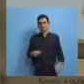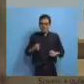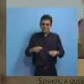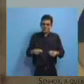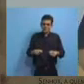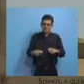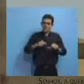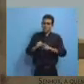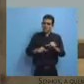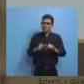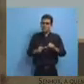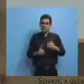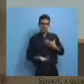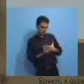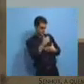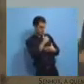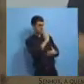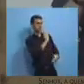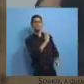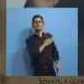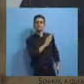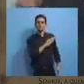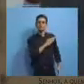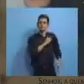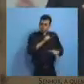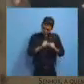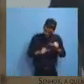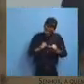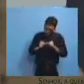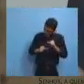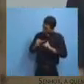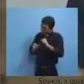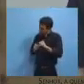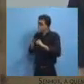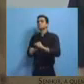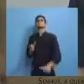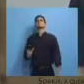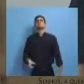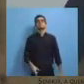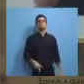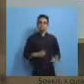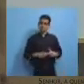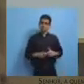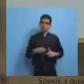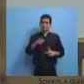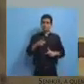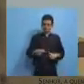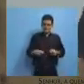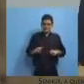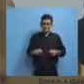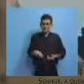que o vento viria. Construa sua casa em cima da rocha, porque virá a